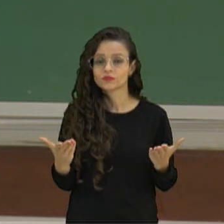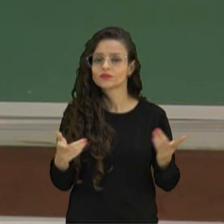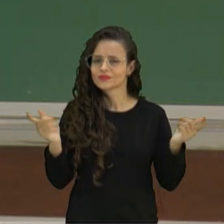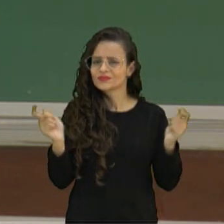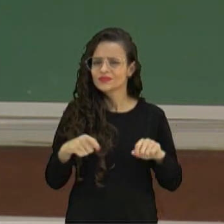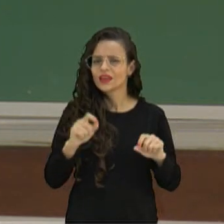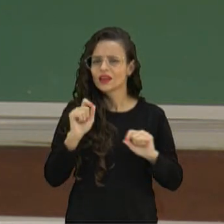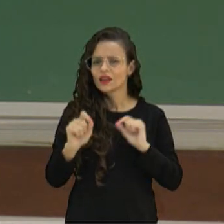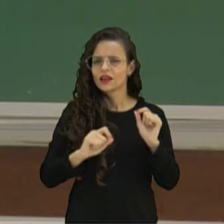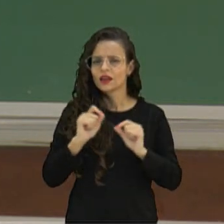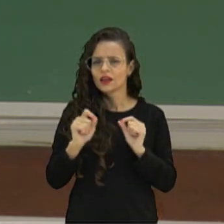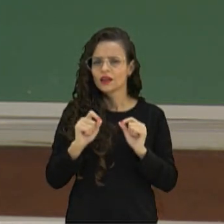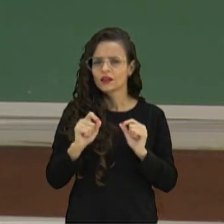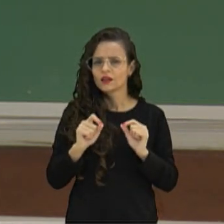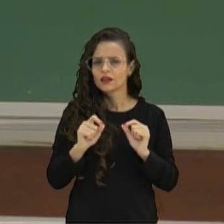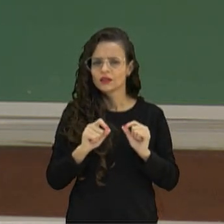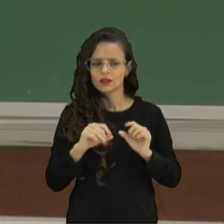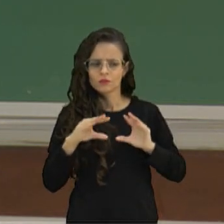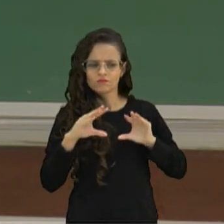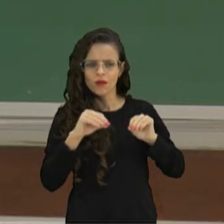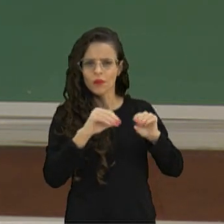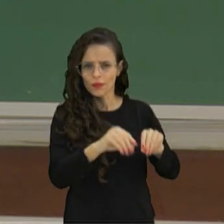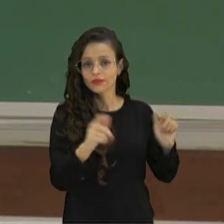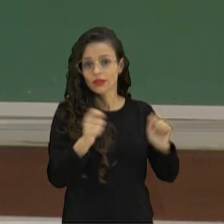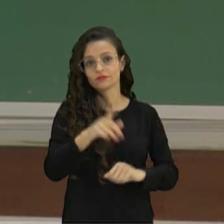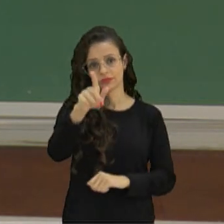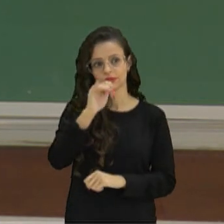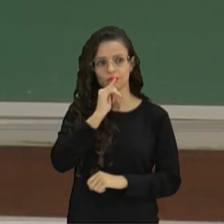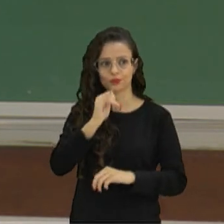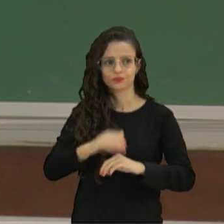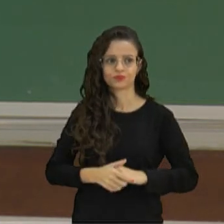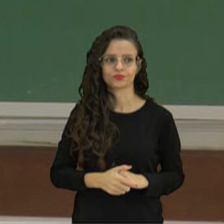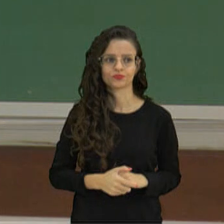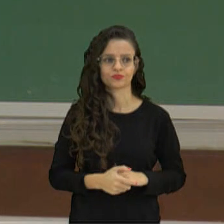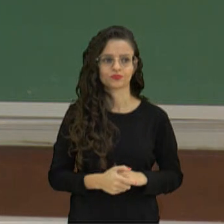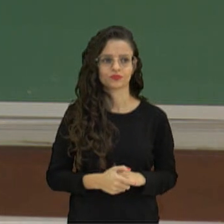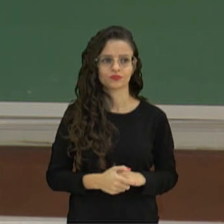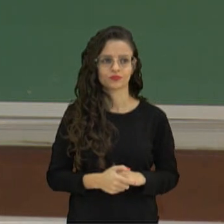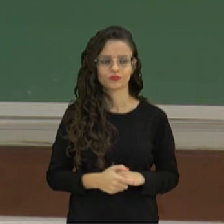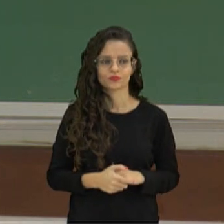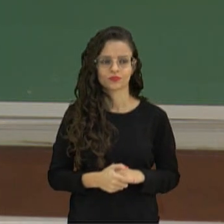passíveis de manipulação. Exemplo,